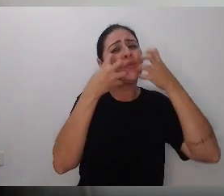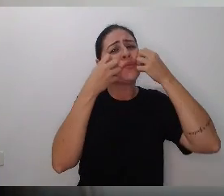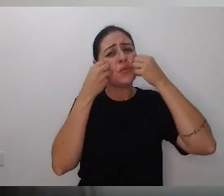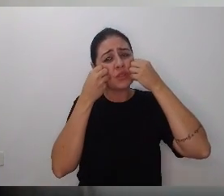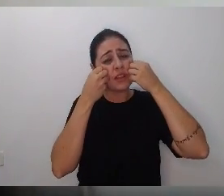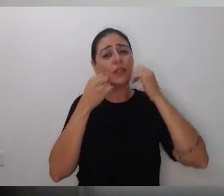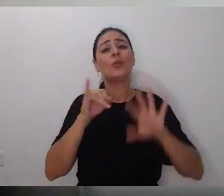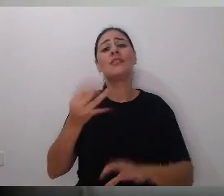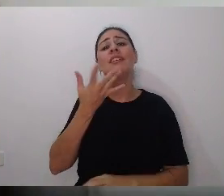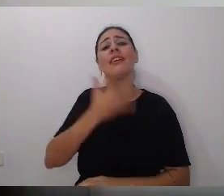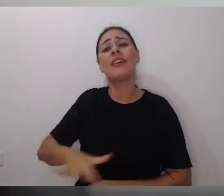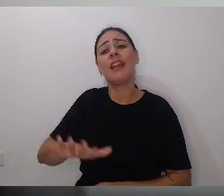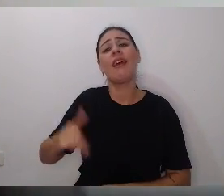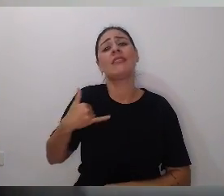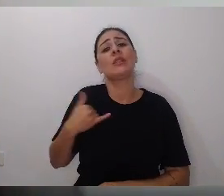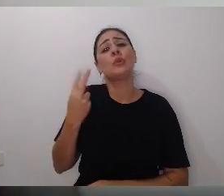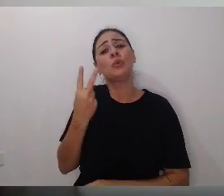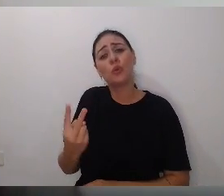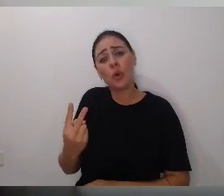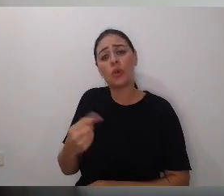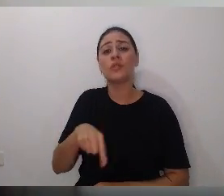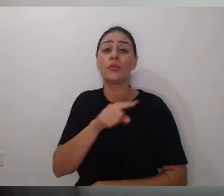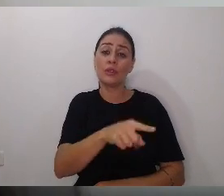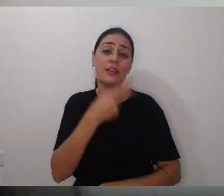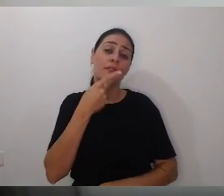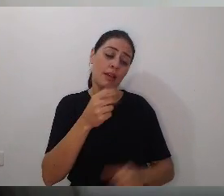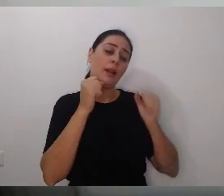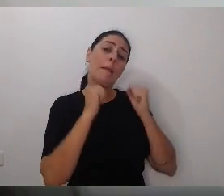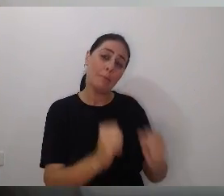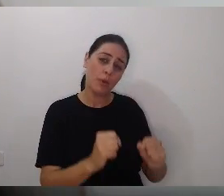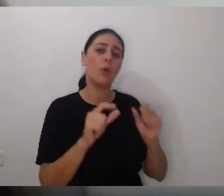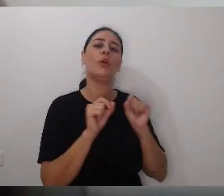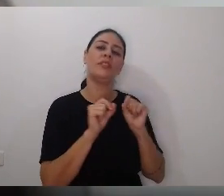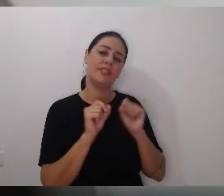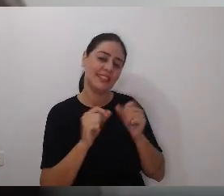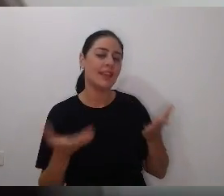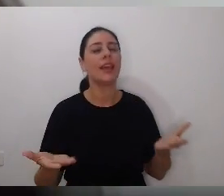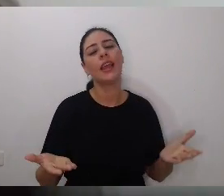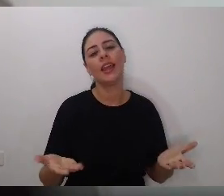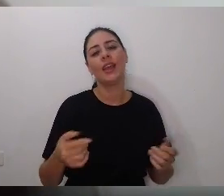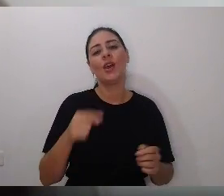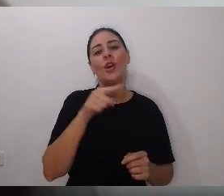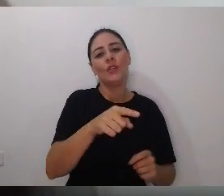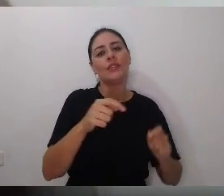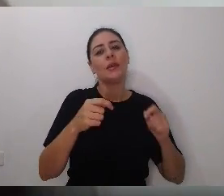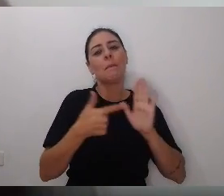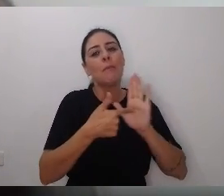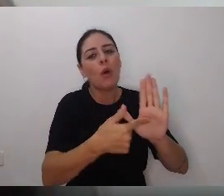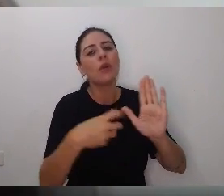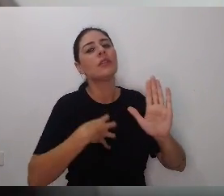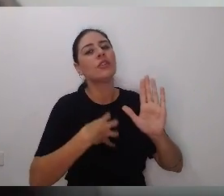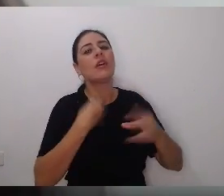a gente colocar, porque é como eu falei, a birra faz parte do desenvolvimento, e a frustração gera uma